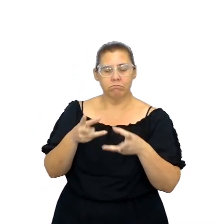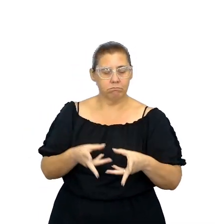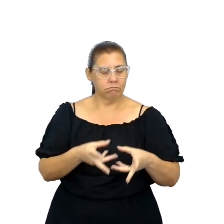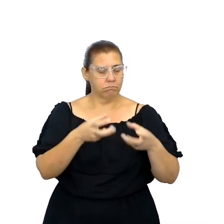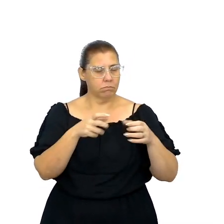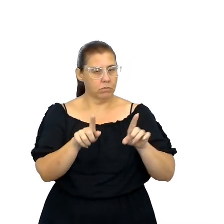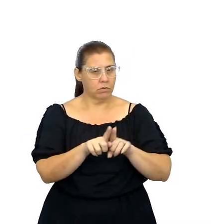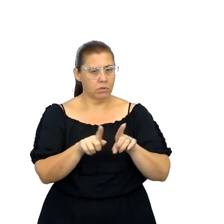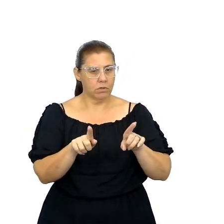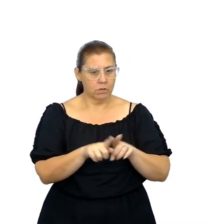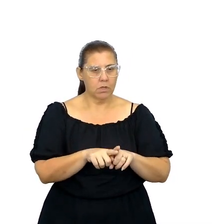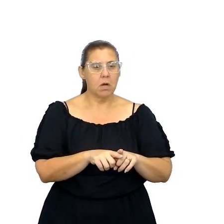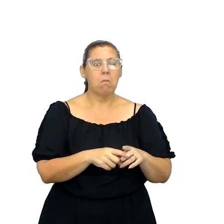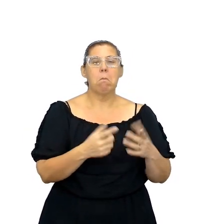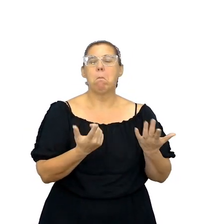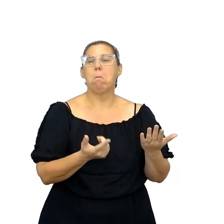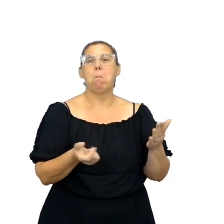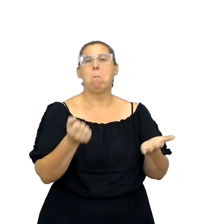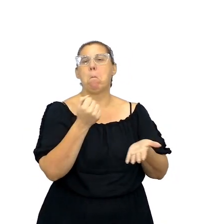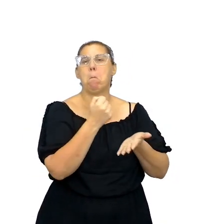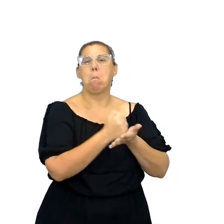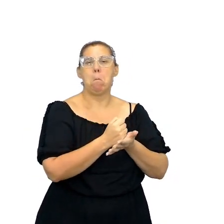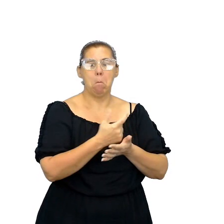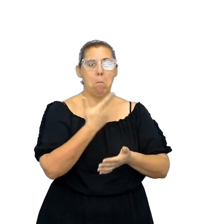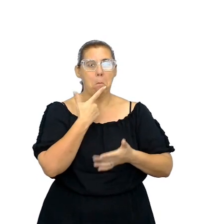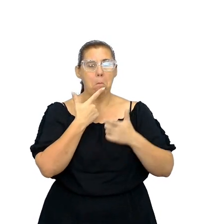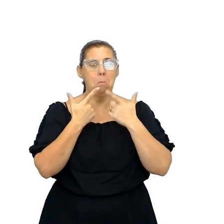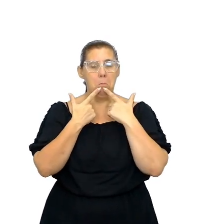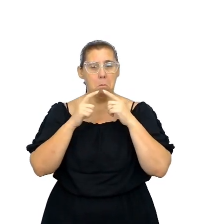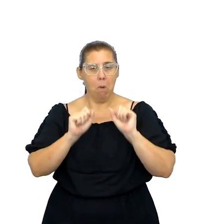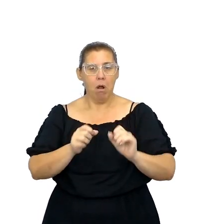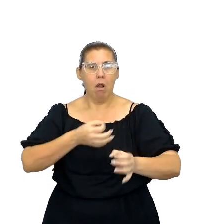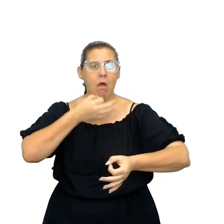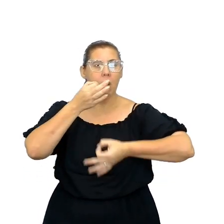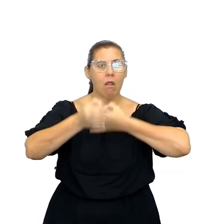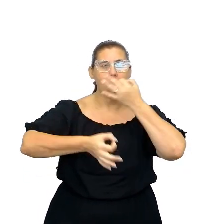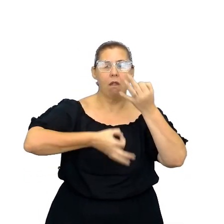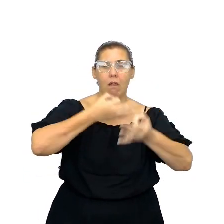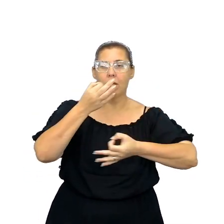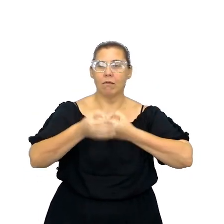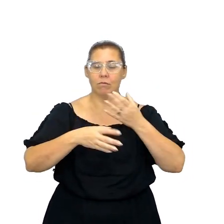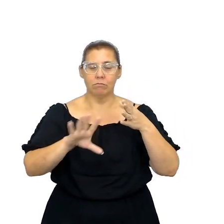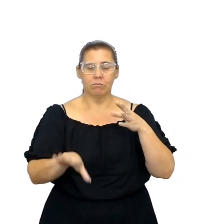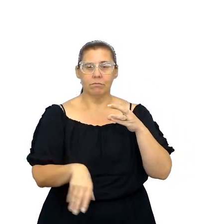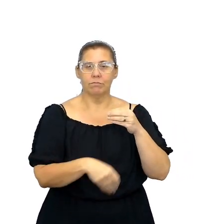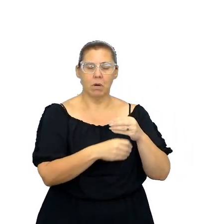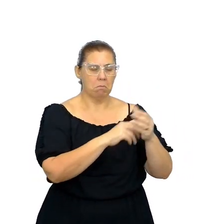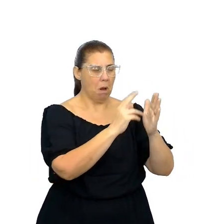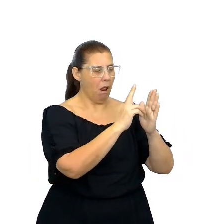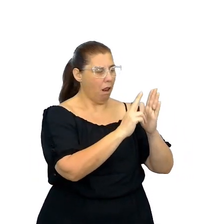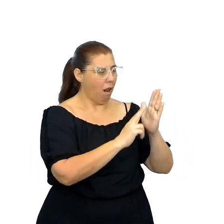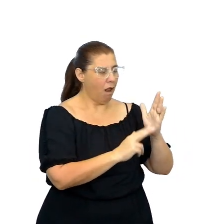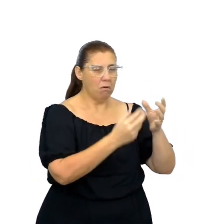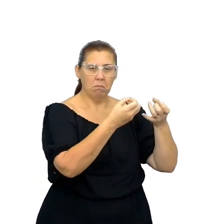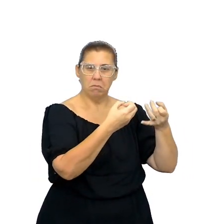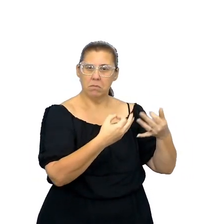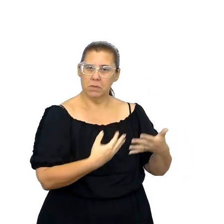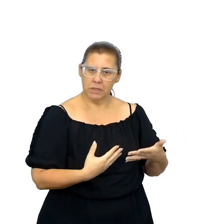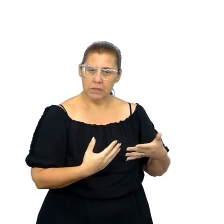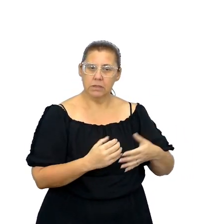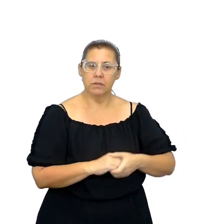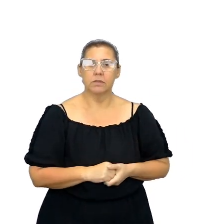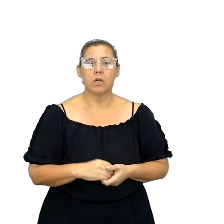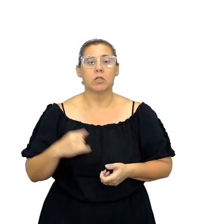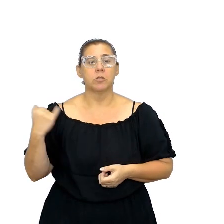observando marcas linguísticas relacionadas à argumentação, à aplicação ao relato dos fatos.